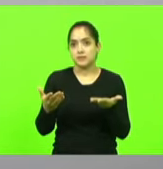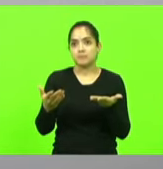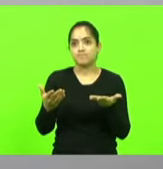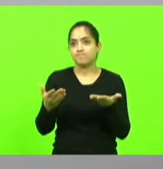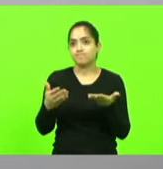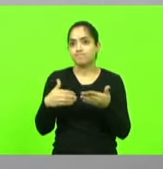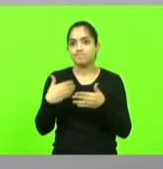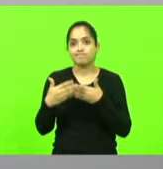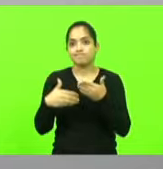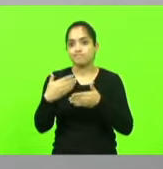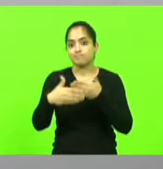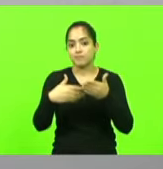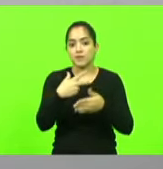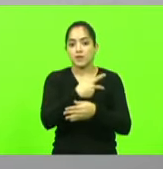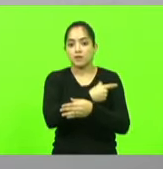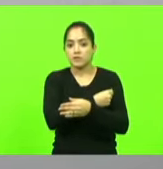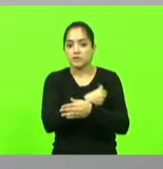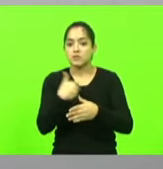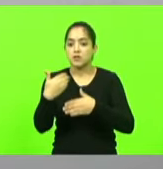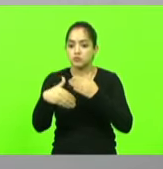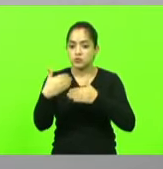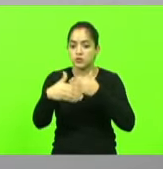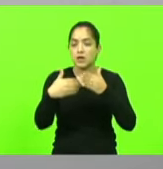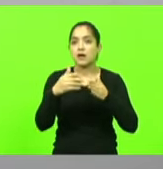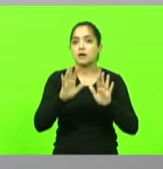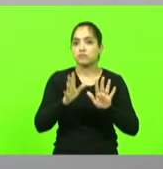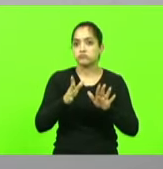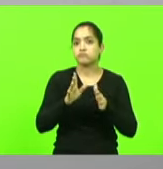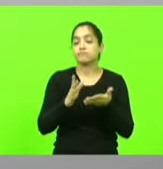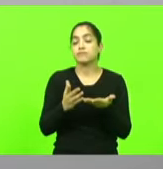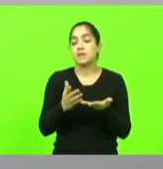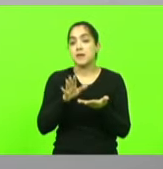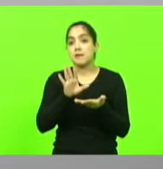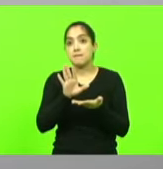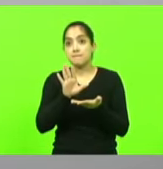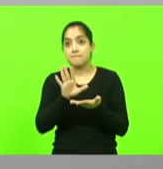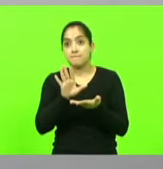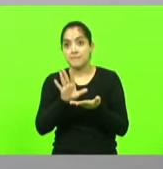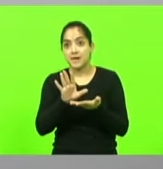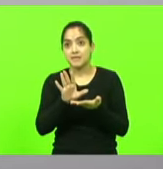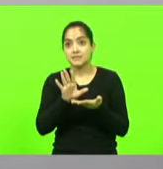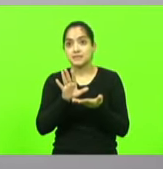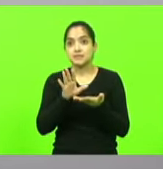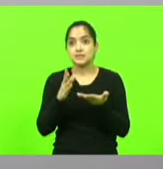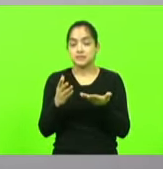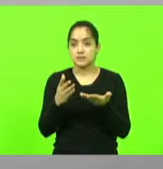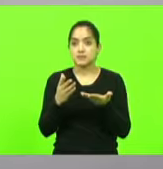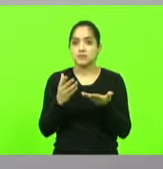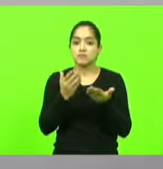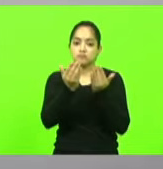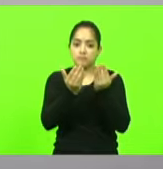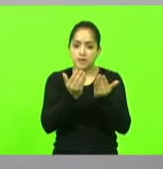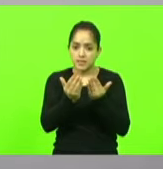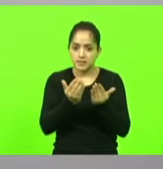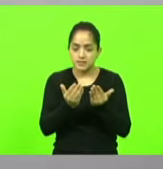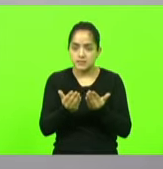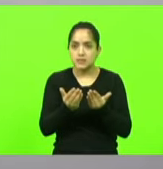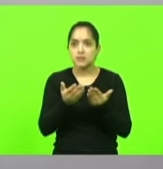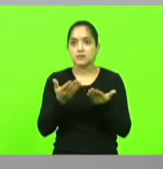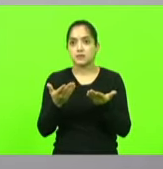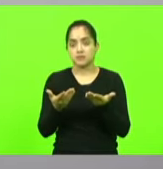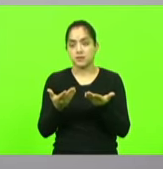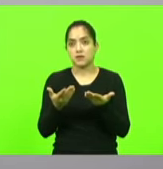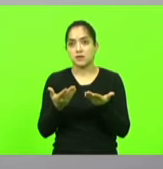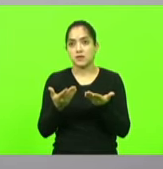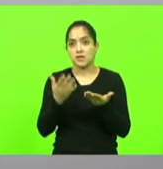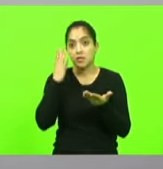a vacinação já teria acontecido, mas estava exarando o parecer favorável, até porque tínhamos defendido isso também, eu